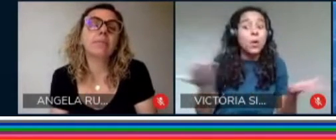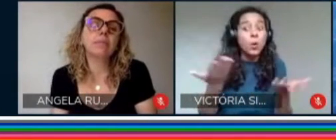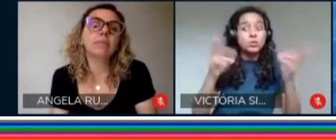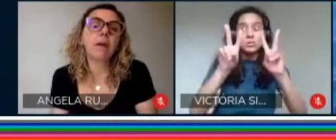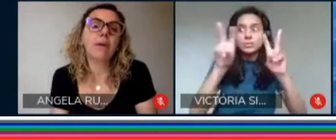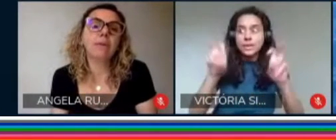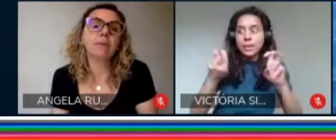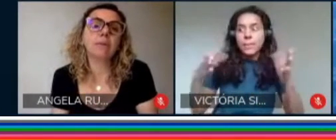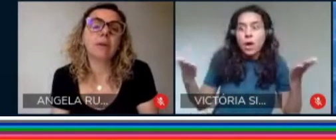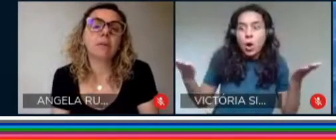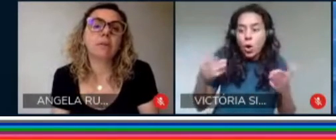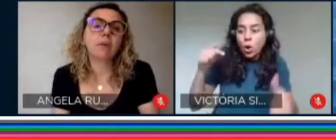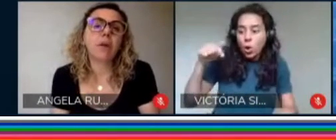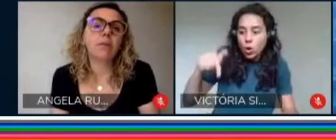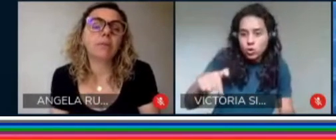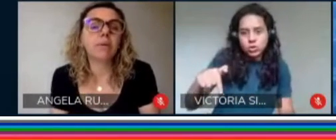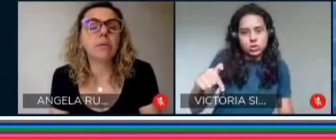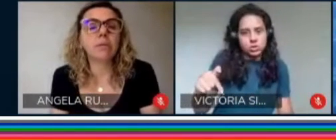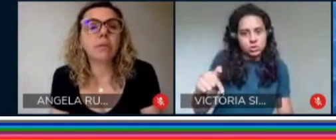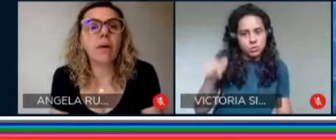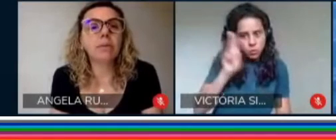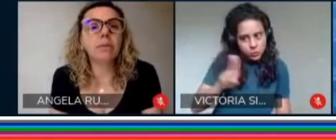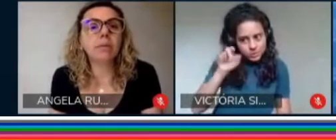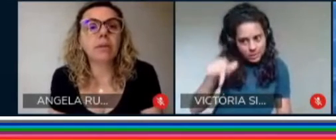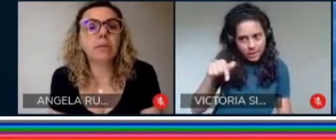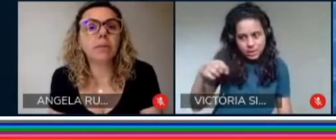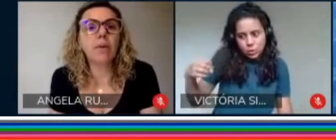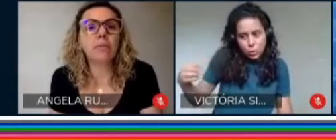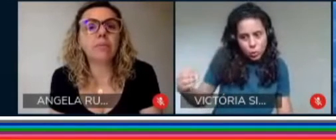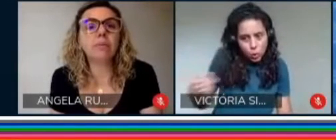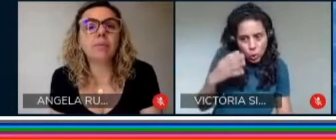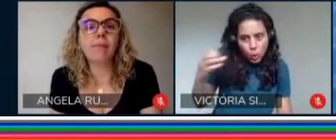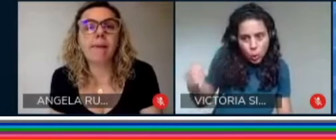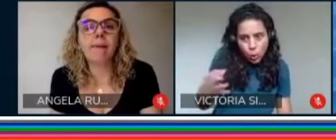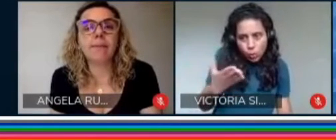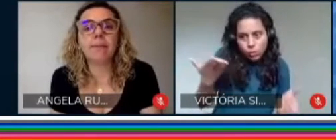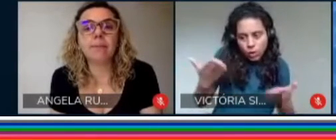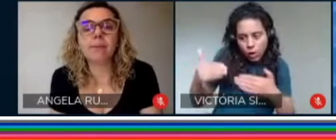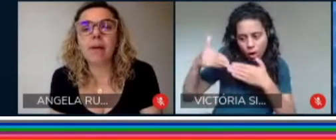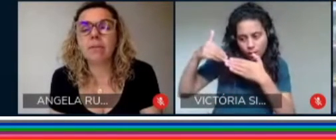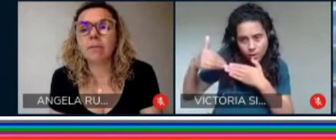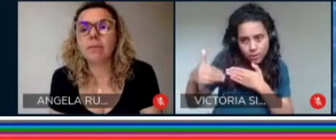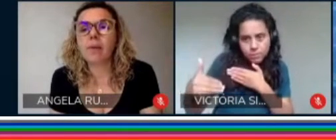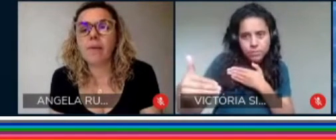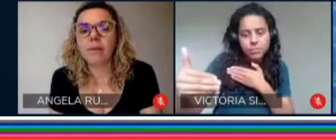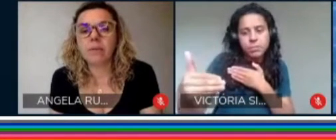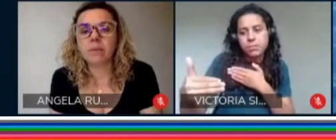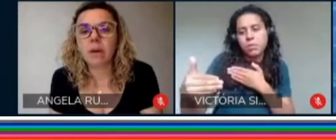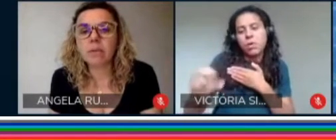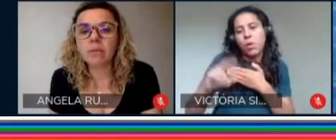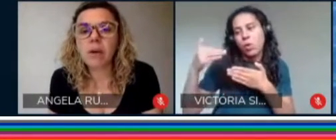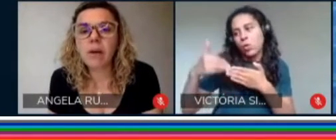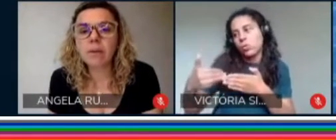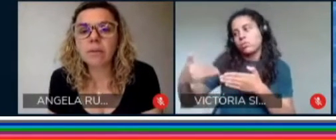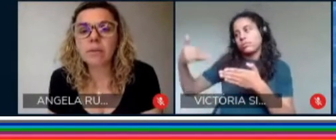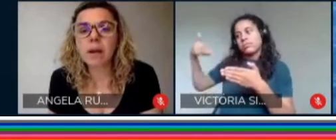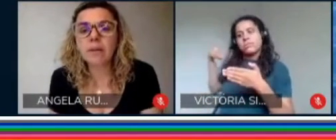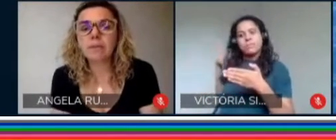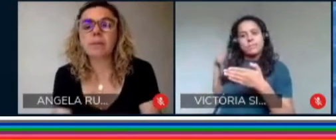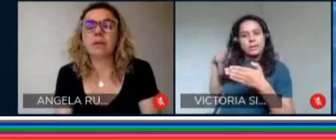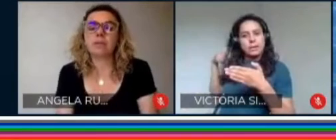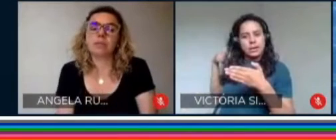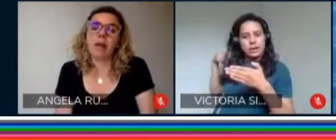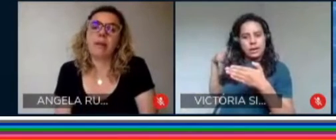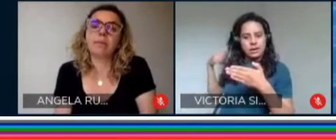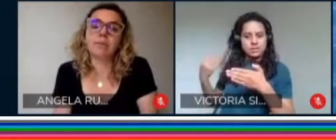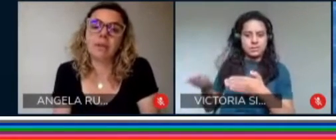uma informação atual ou eu vou usar uma informação, por exemplo, aqui, está dizendo das tecnologias